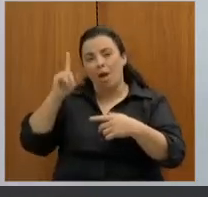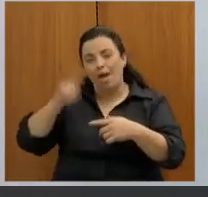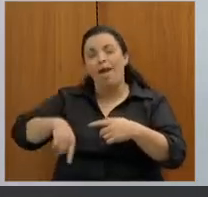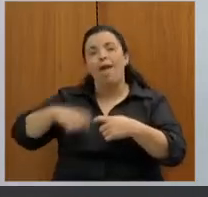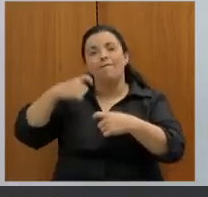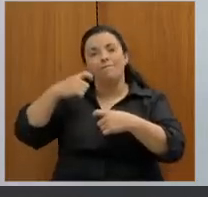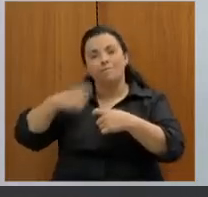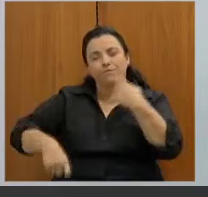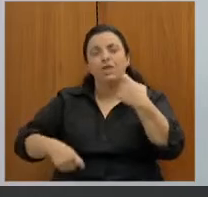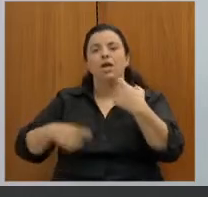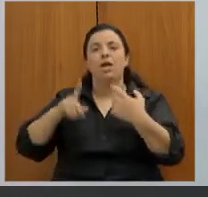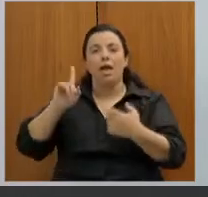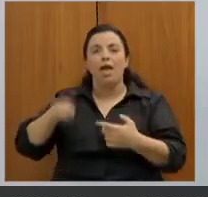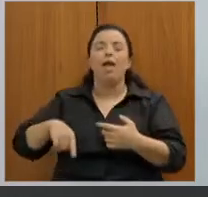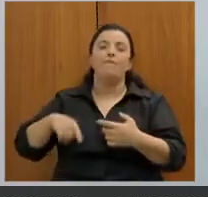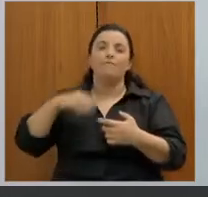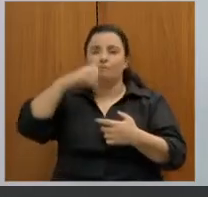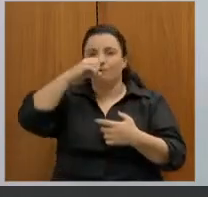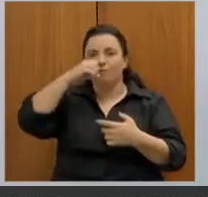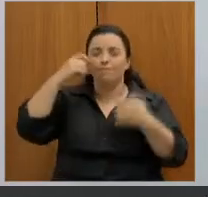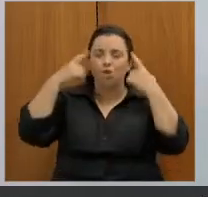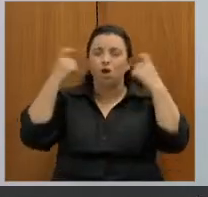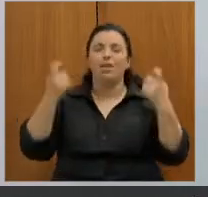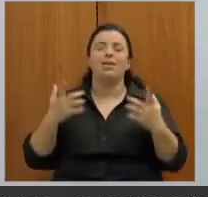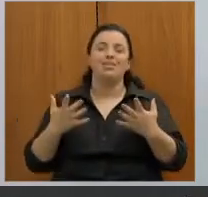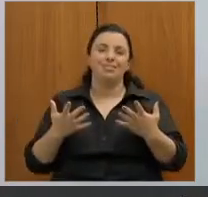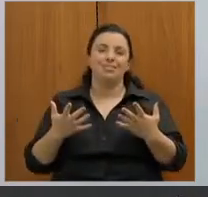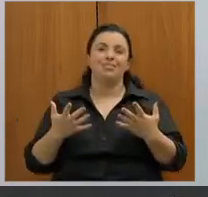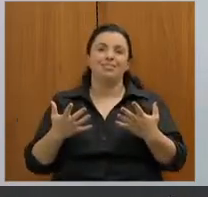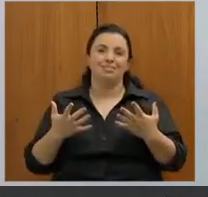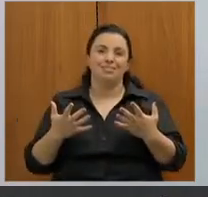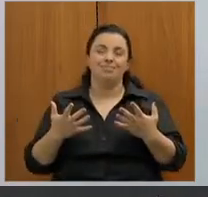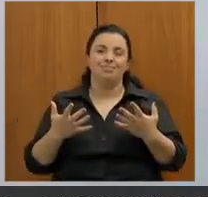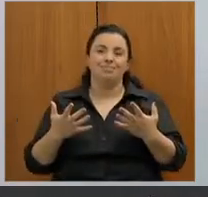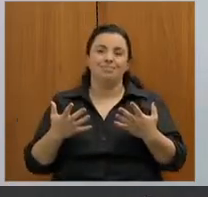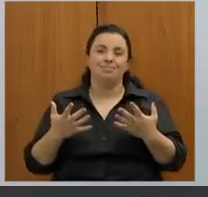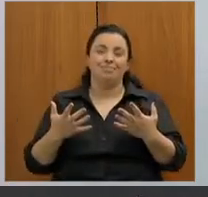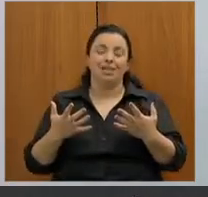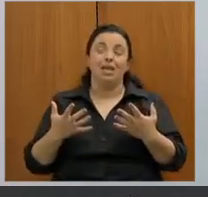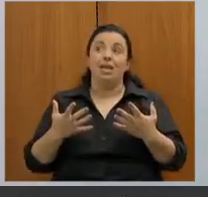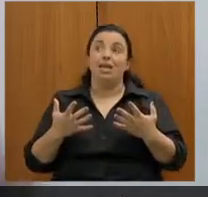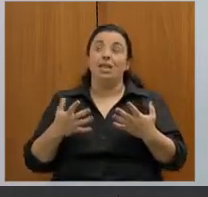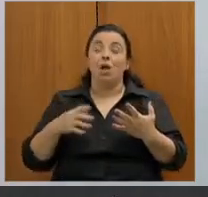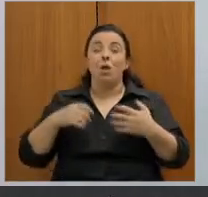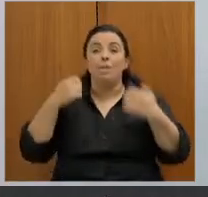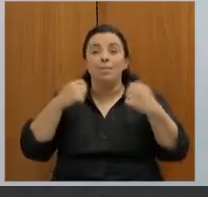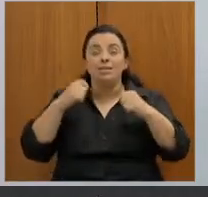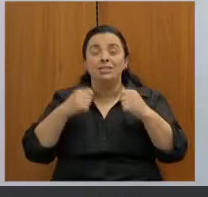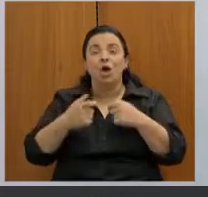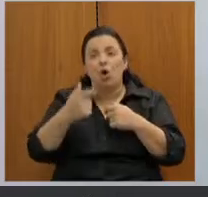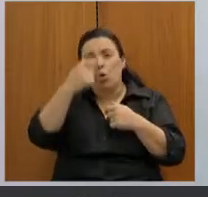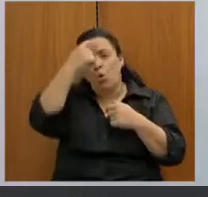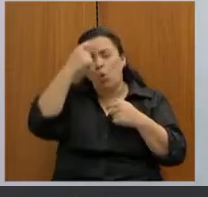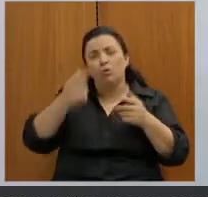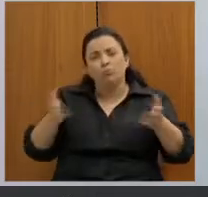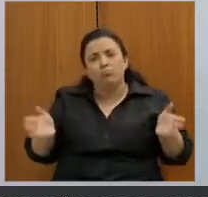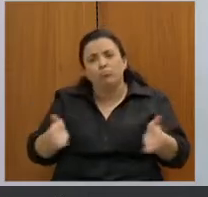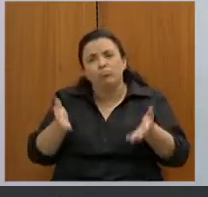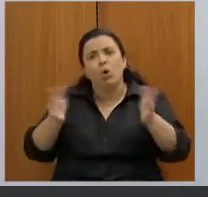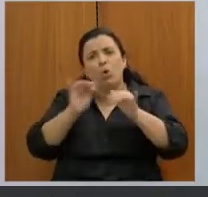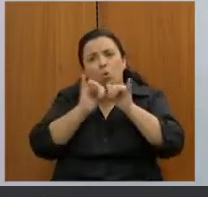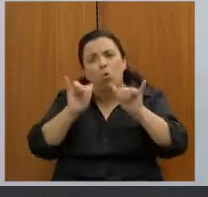que nós tenhamos né uma sociedade é uma mentalidade onde